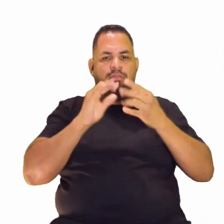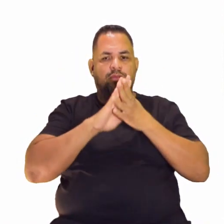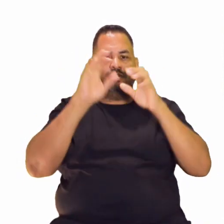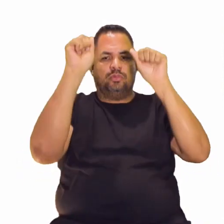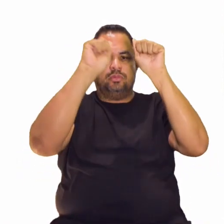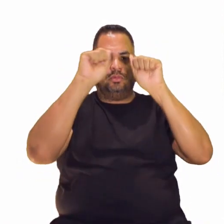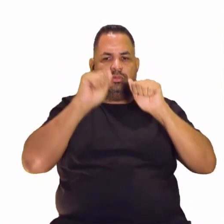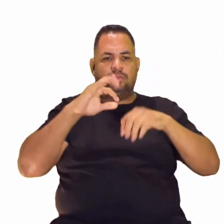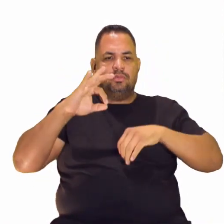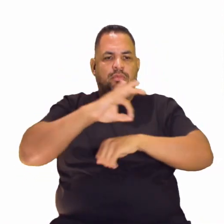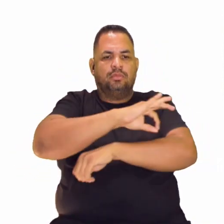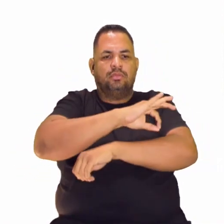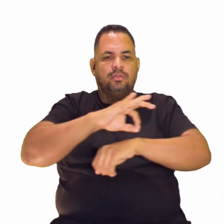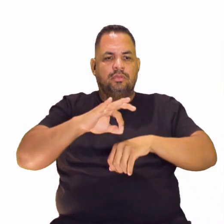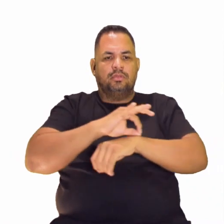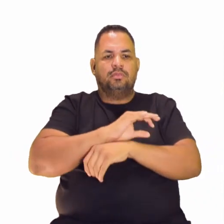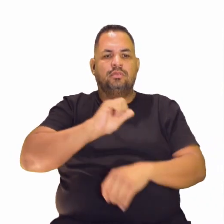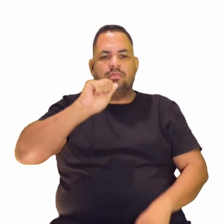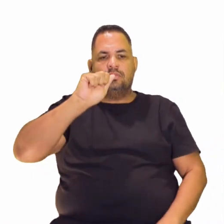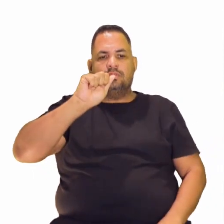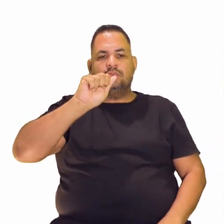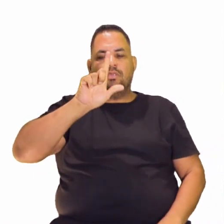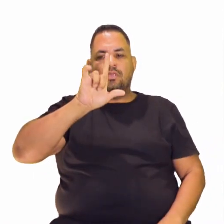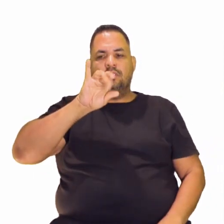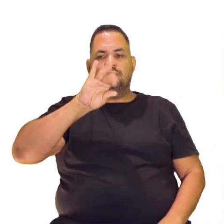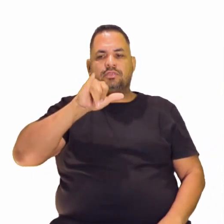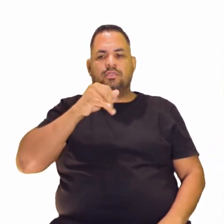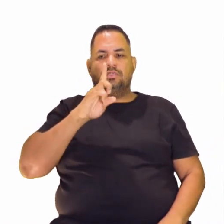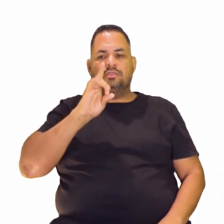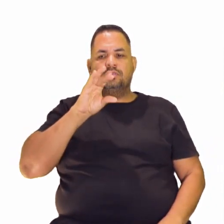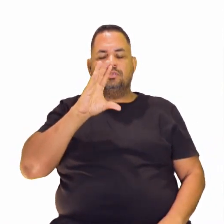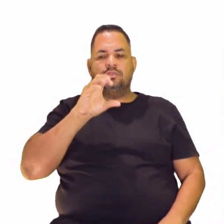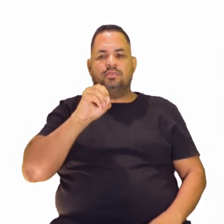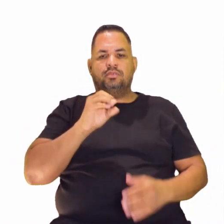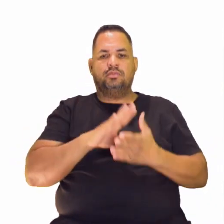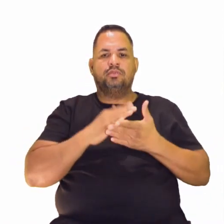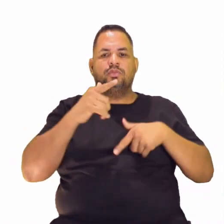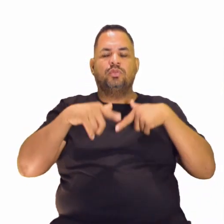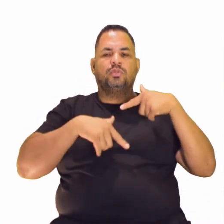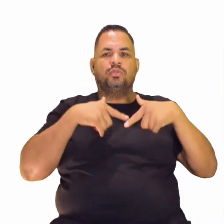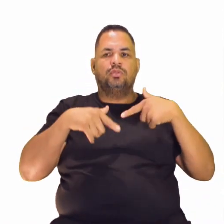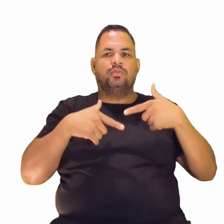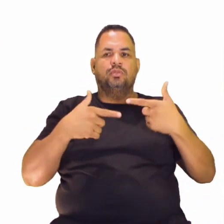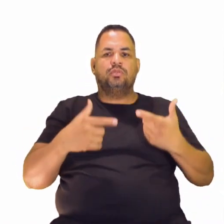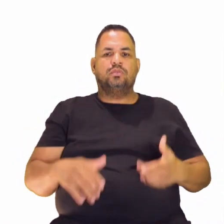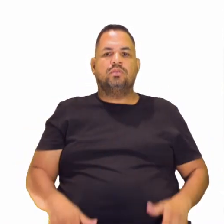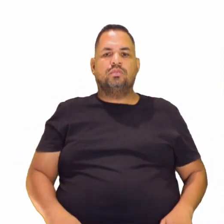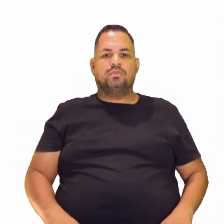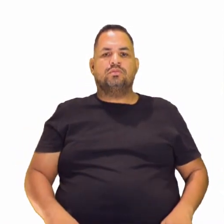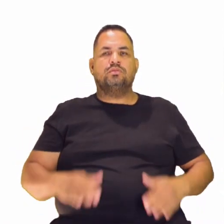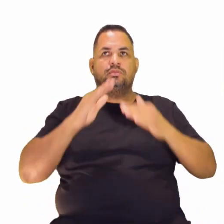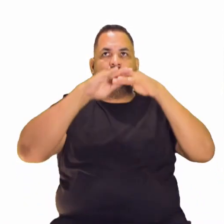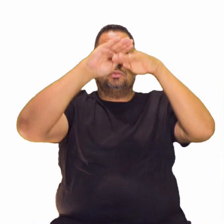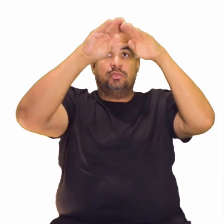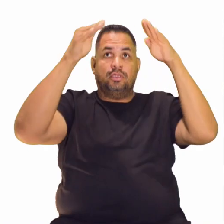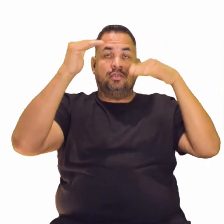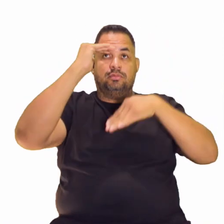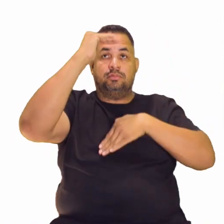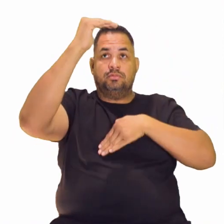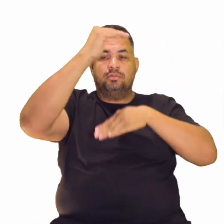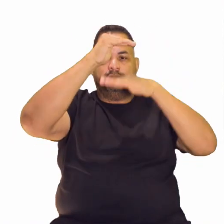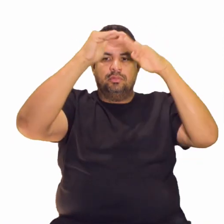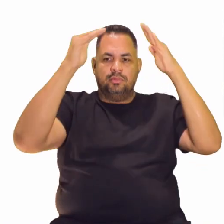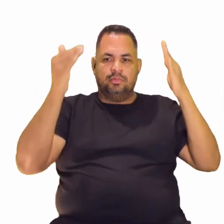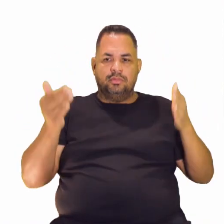perfeitamente às esculturas e à arquitetura de Aleijadinho. Então, enquanto um trabalhava nos tetos, o outro trabalhava mais ou